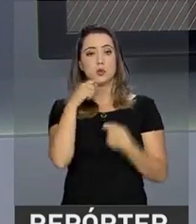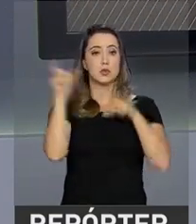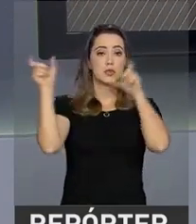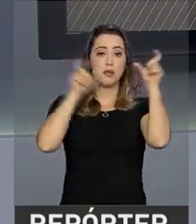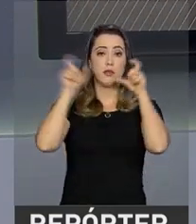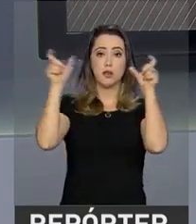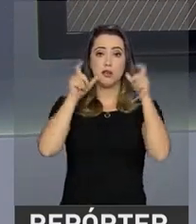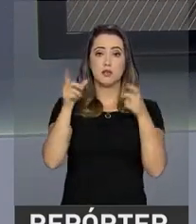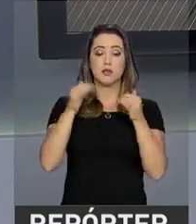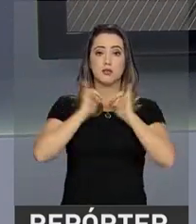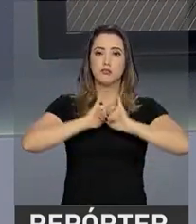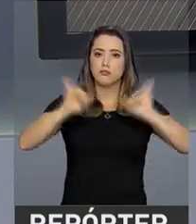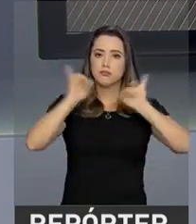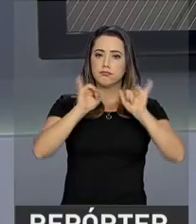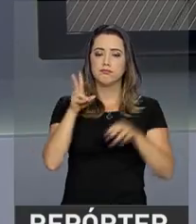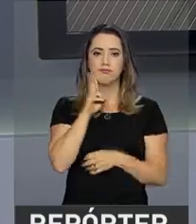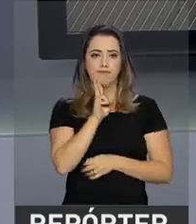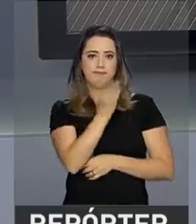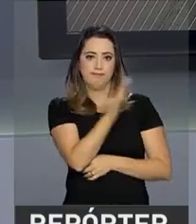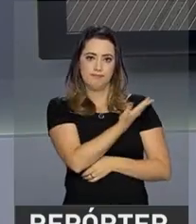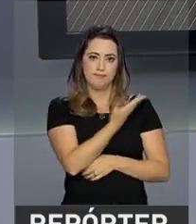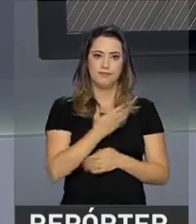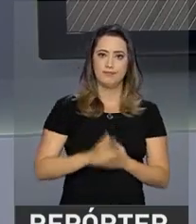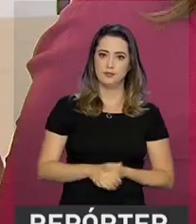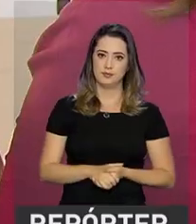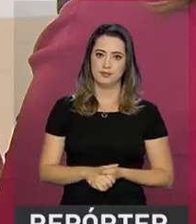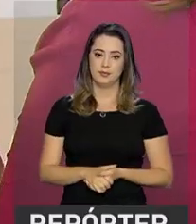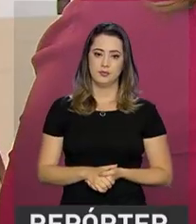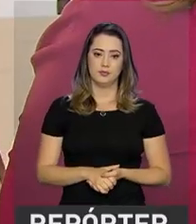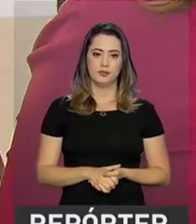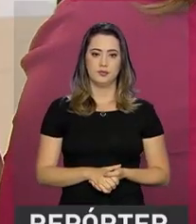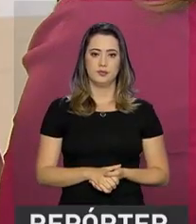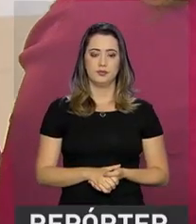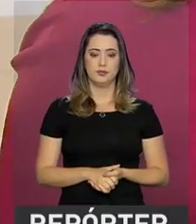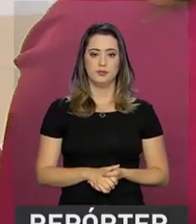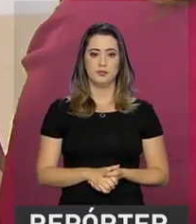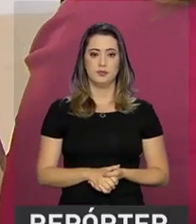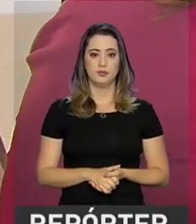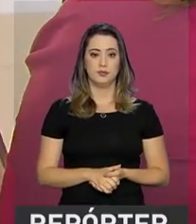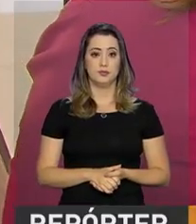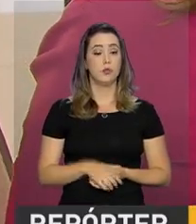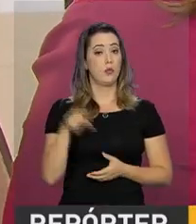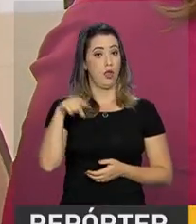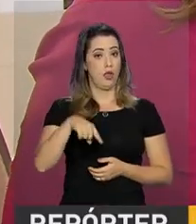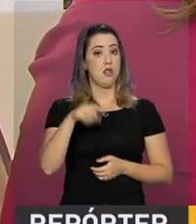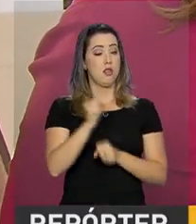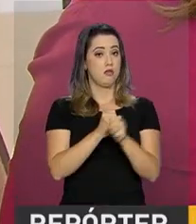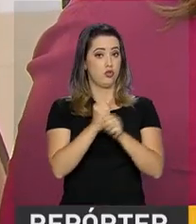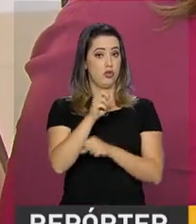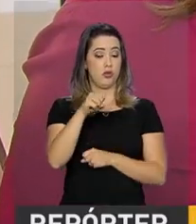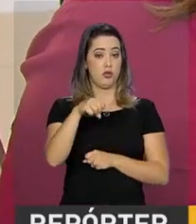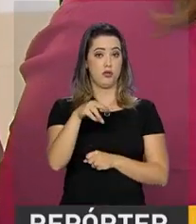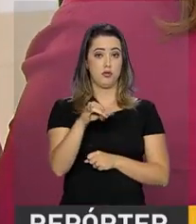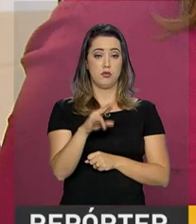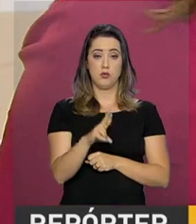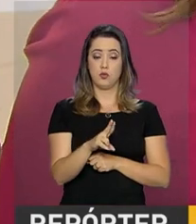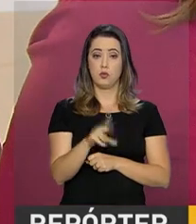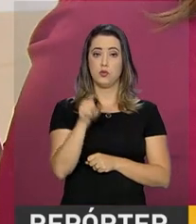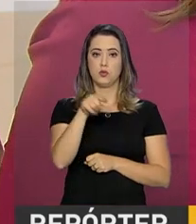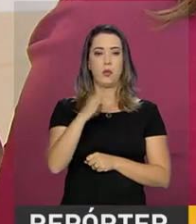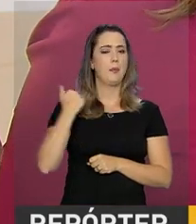ao recado da repórter gabriela noronha nesta edição o sisu vai oferecer mais de